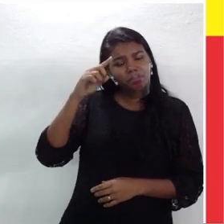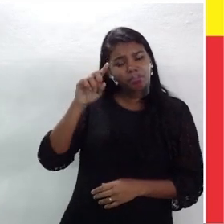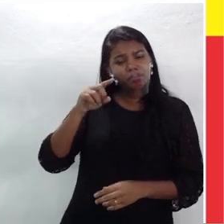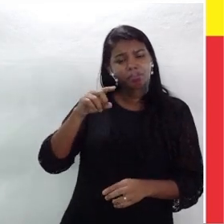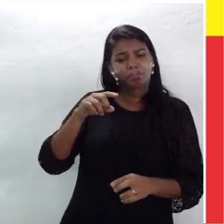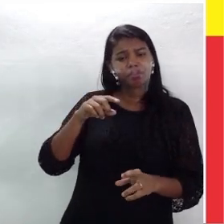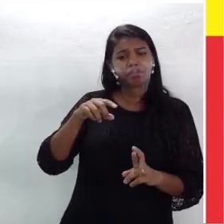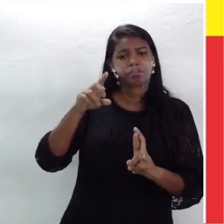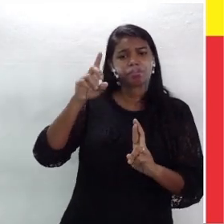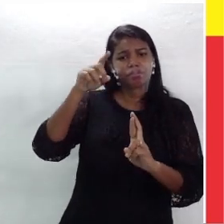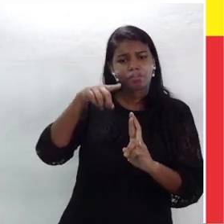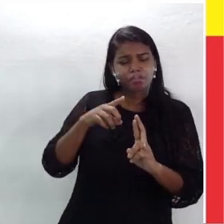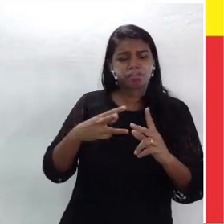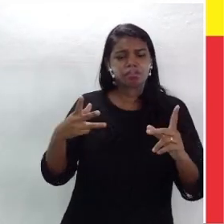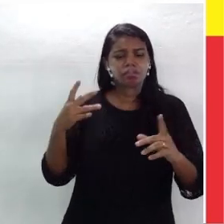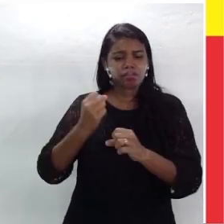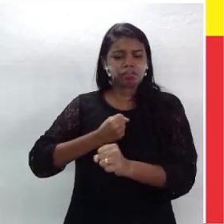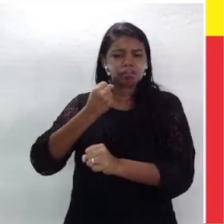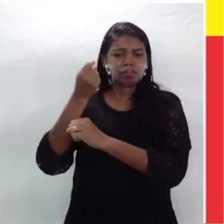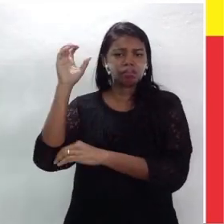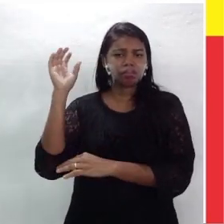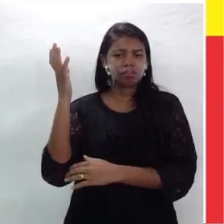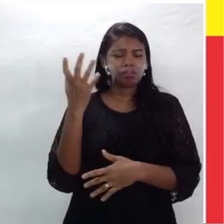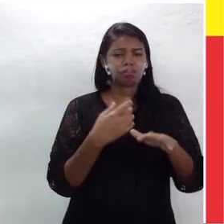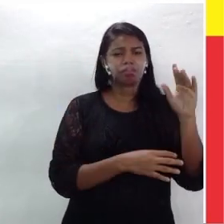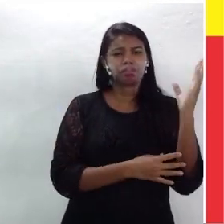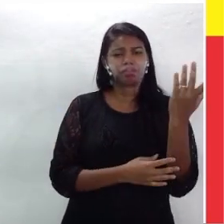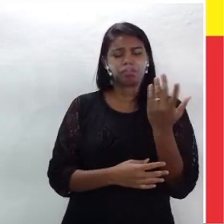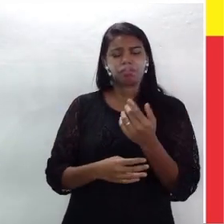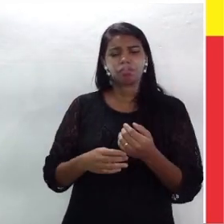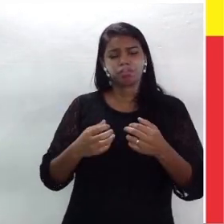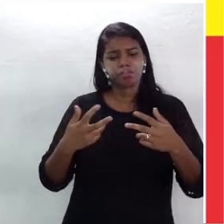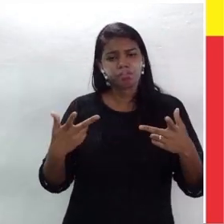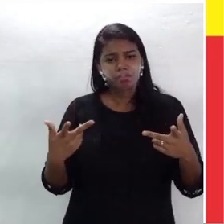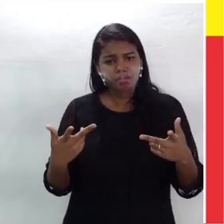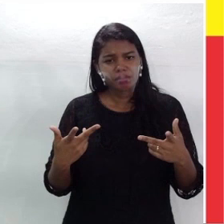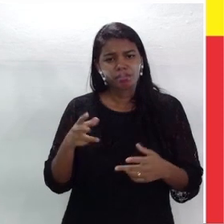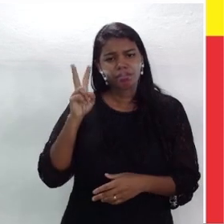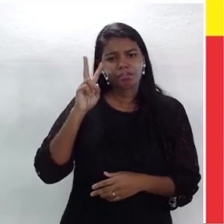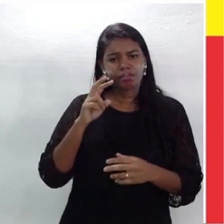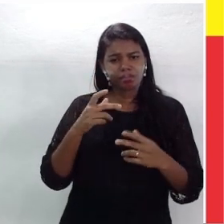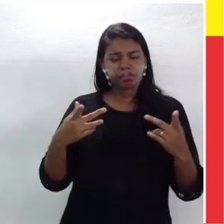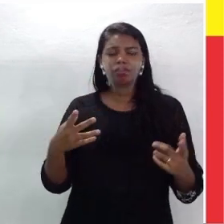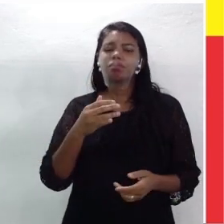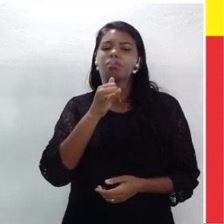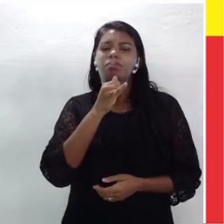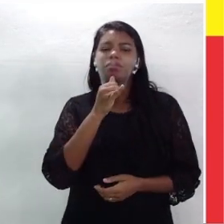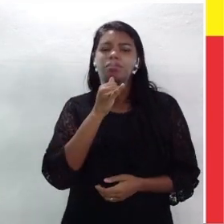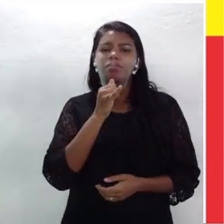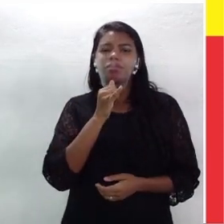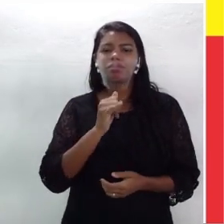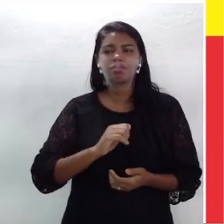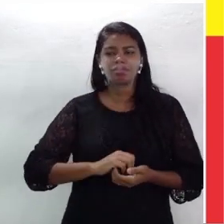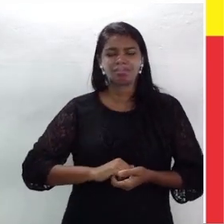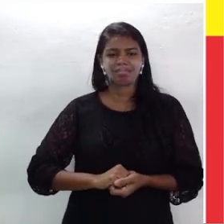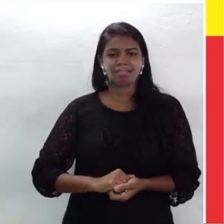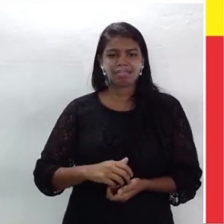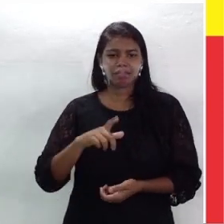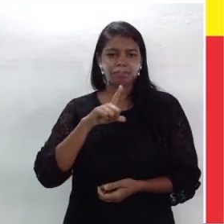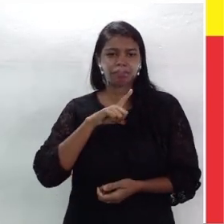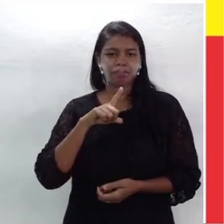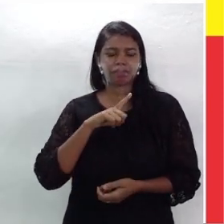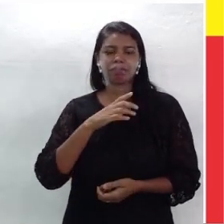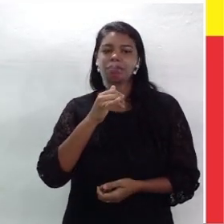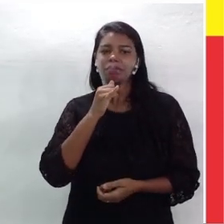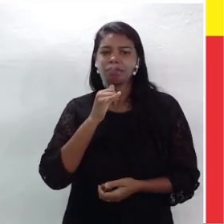nas construções, na natureza, etc. Vamos ver alguns exemplos. Aí temos aqui um